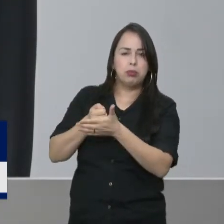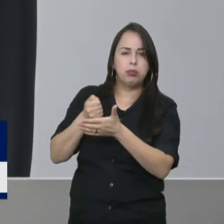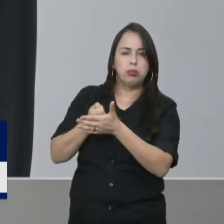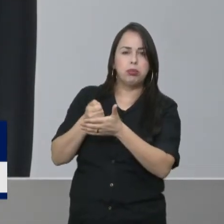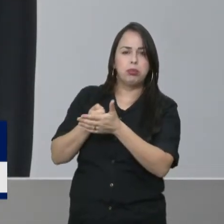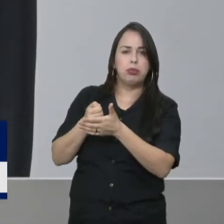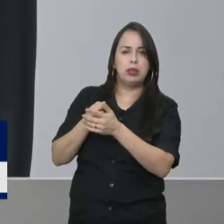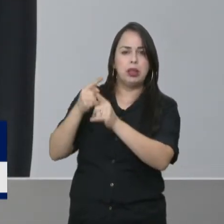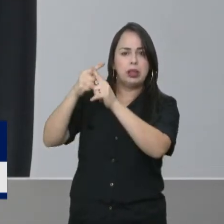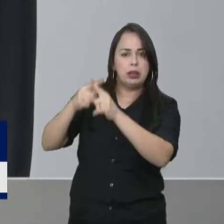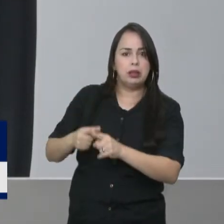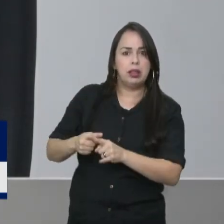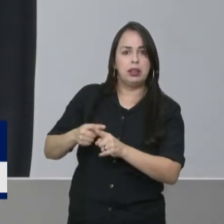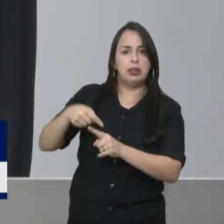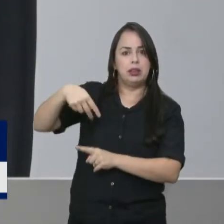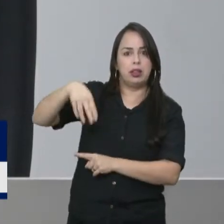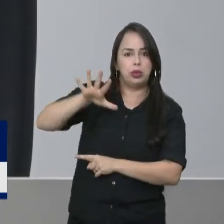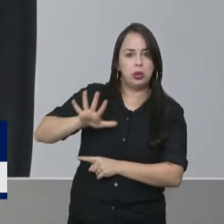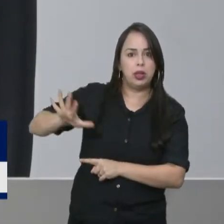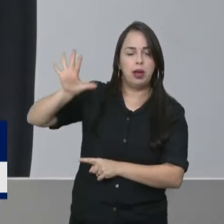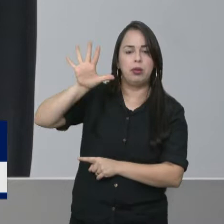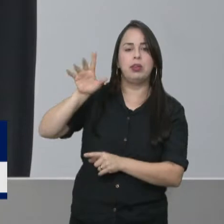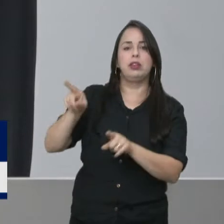campeonatos estaduais e nacional.